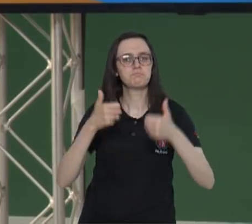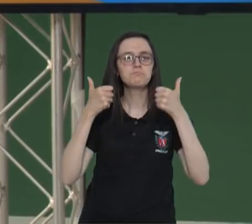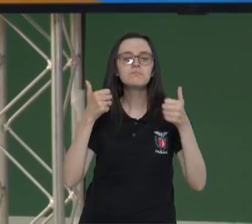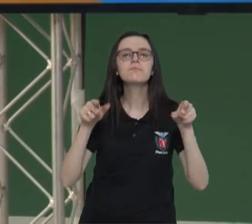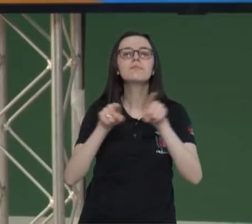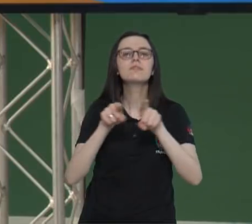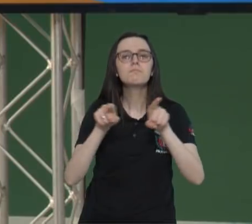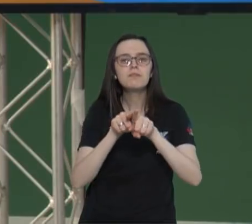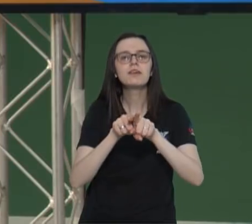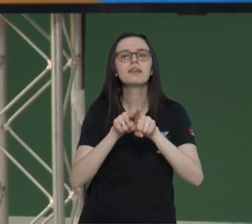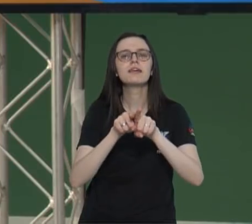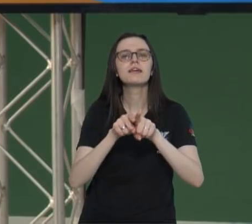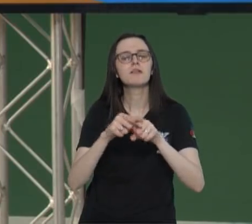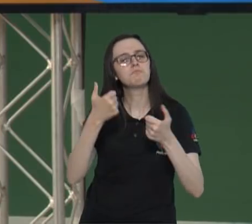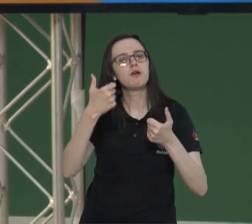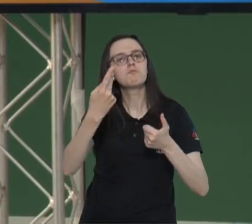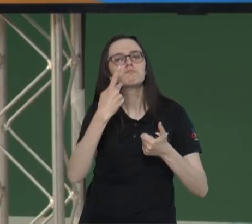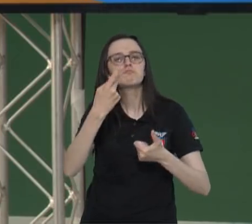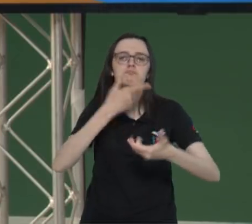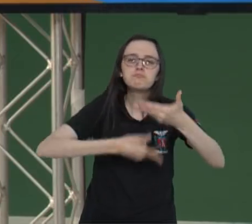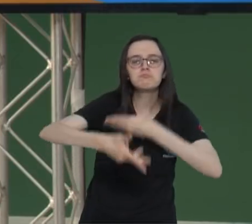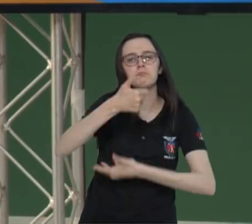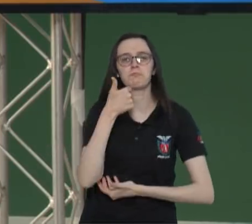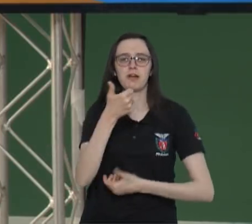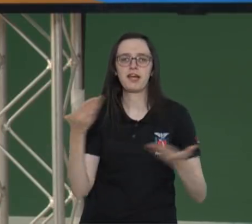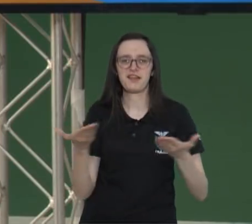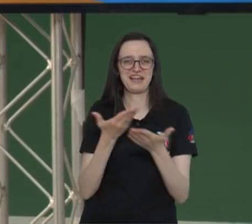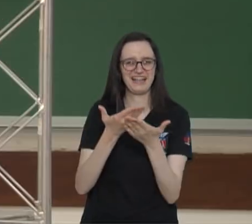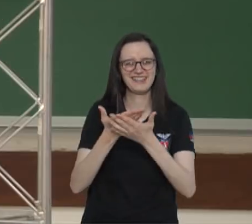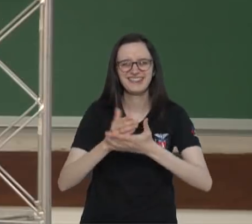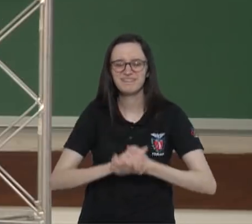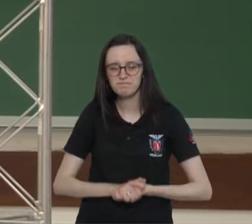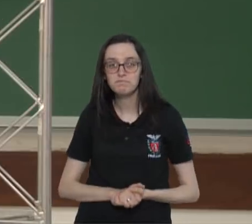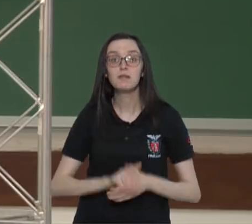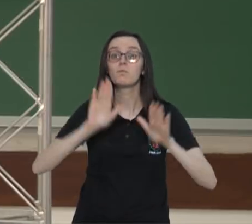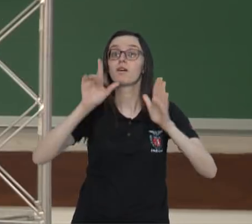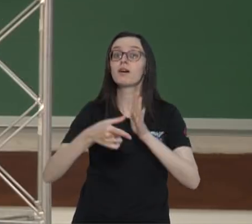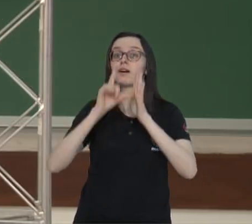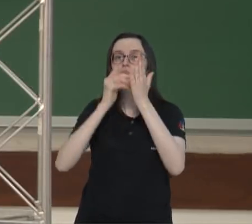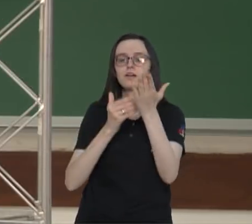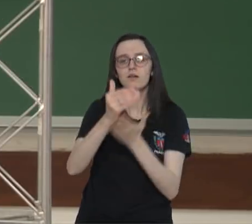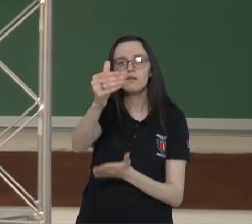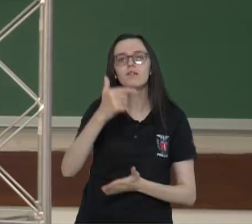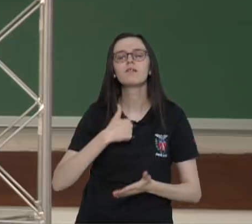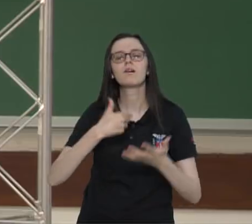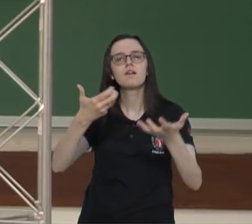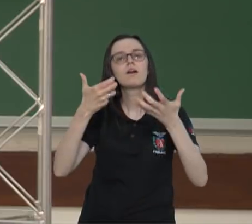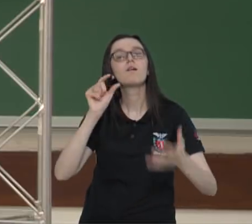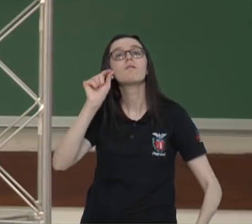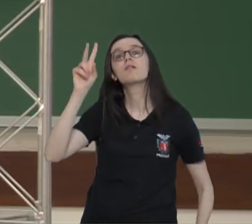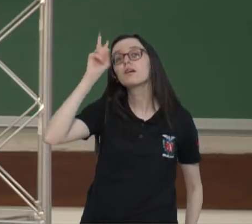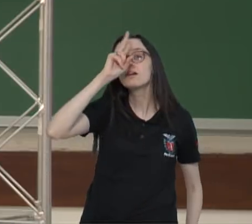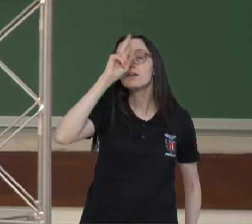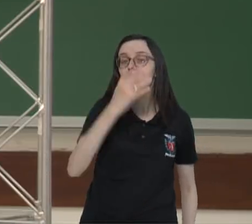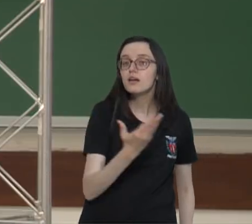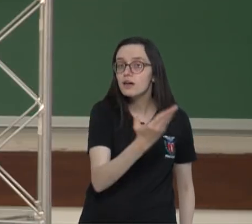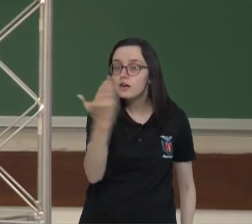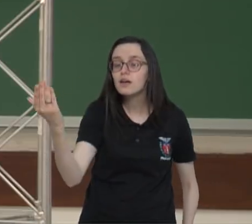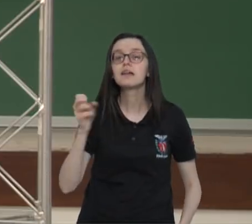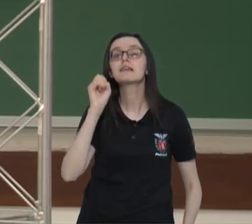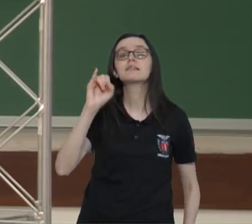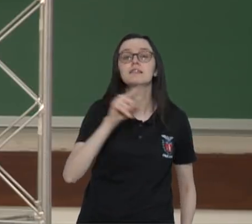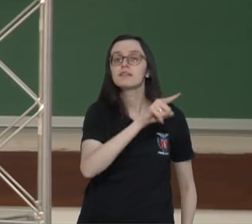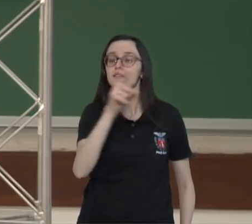e que nos demos bem nesses nossos encontros. Antes de começar, eu gostaria de lembrá-los que se